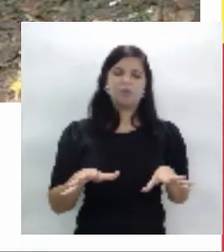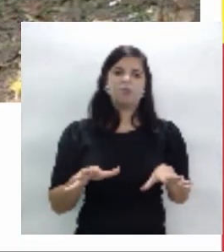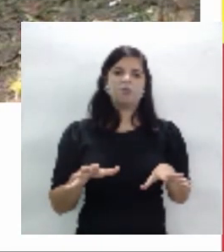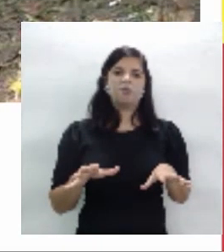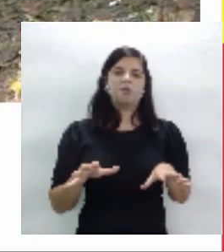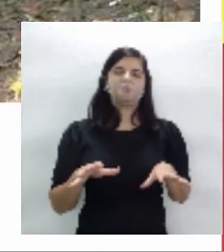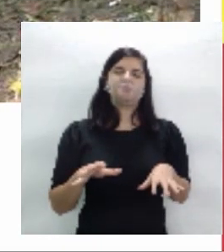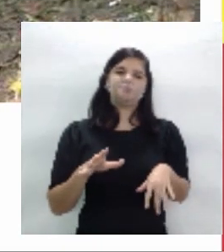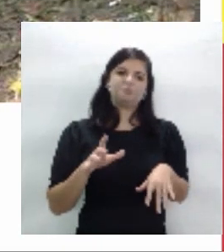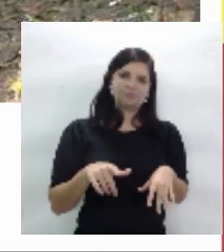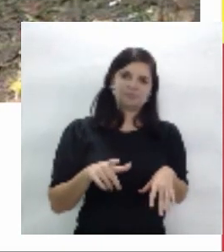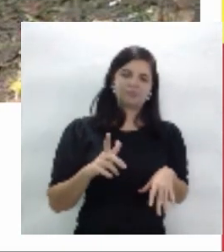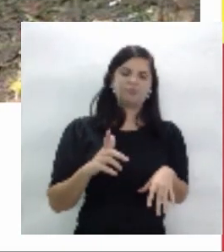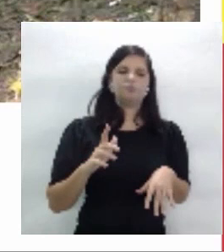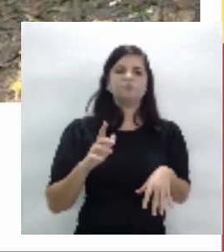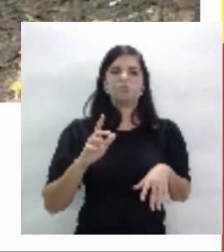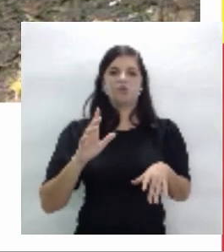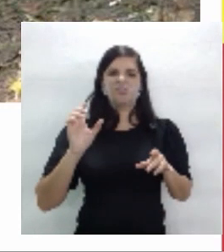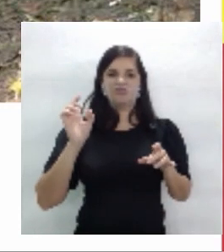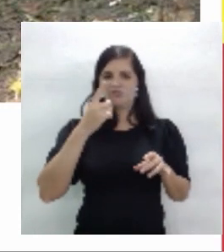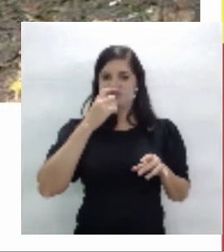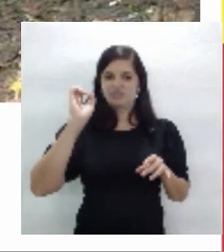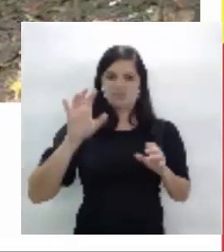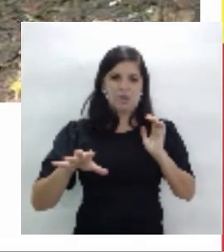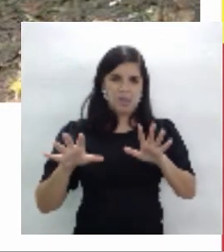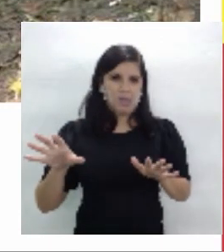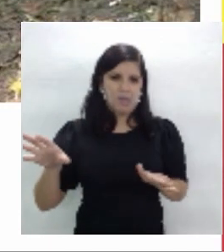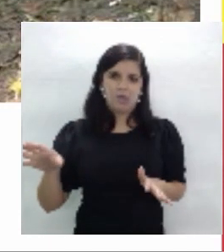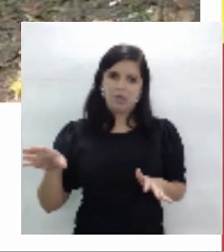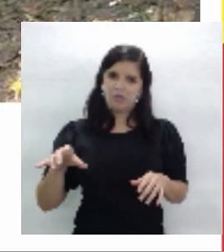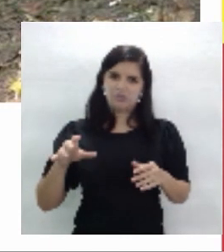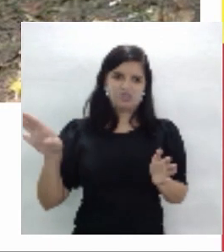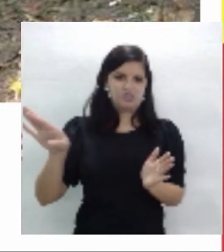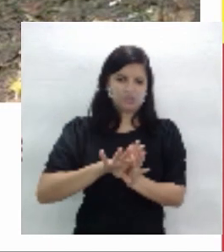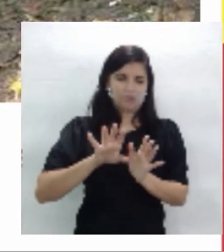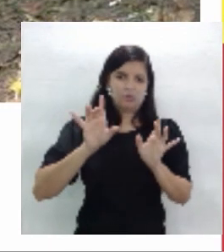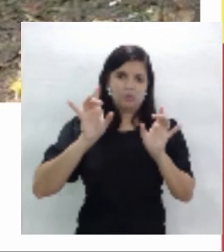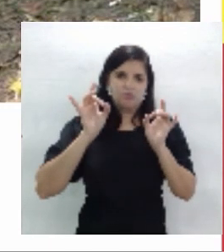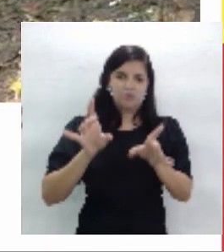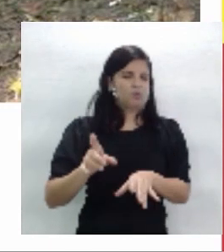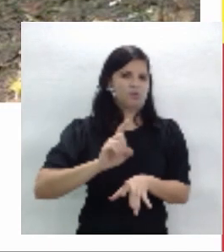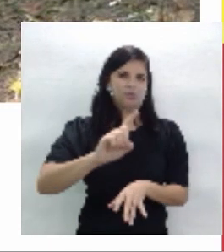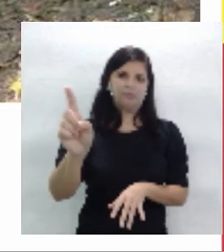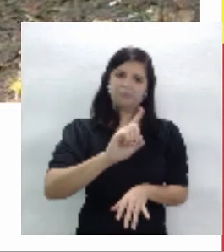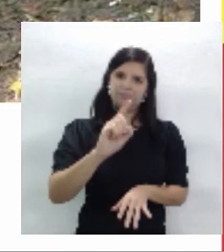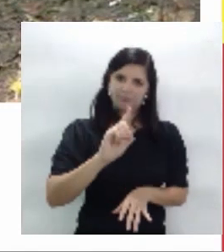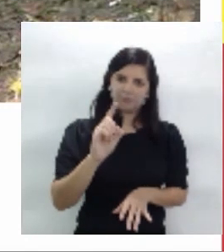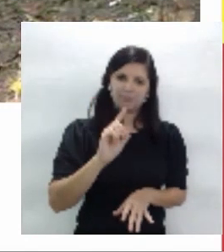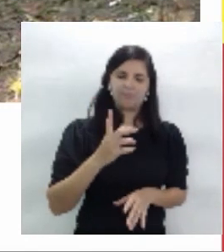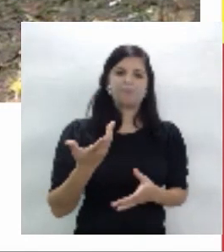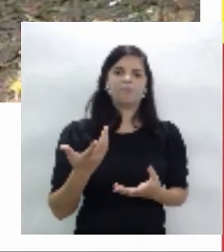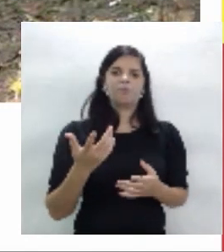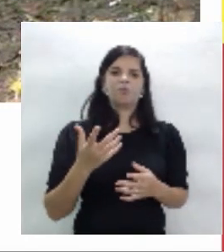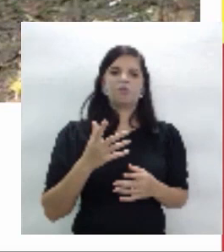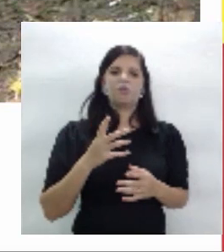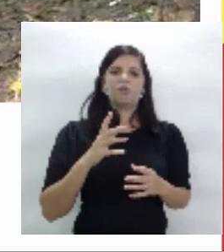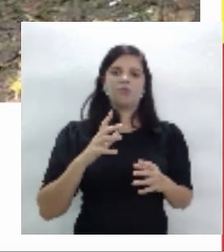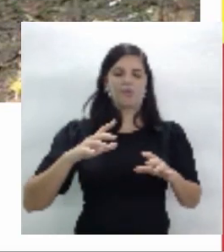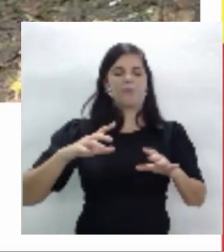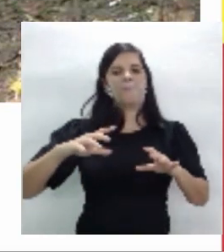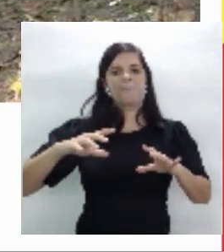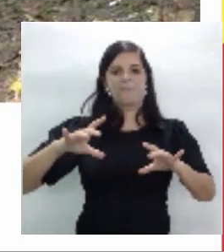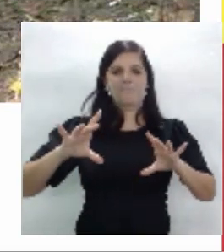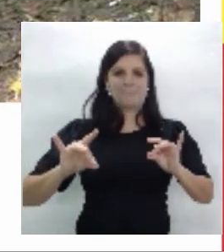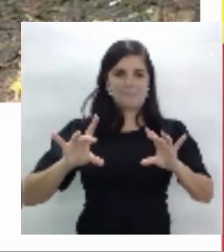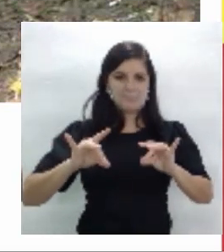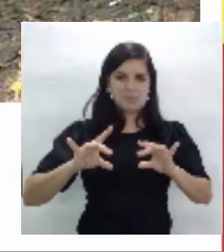não é diretamente jogado, chegou nesse ambiente aí e jogou a latinha. Muitas vezes, né, o mangue ele é uma